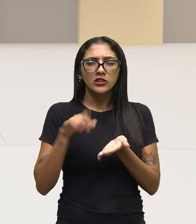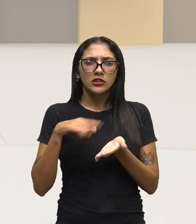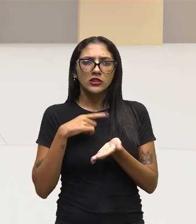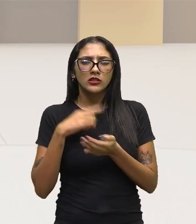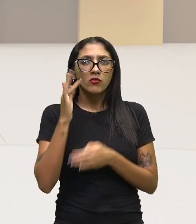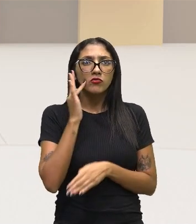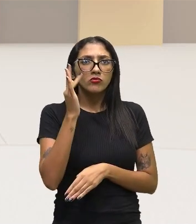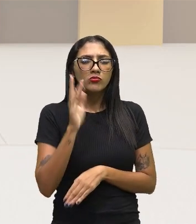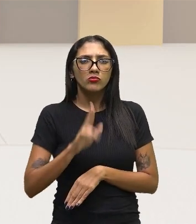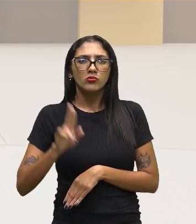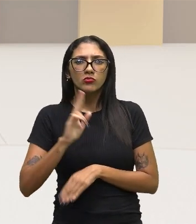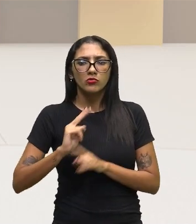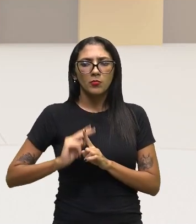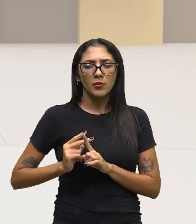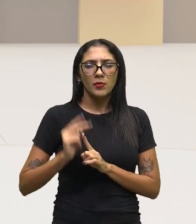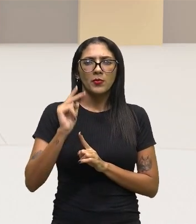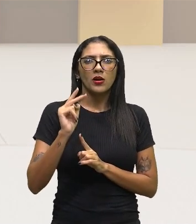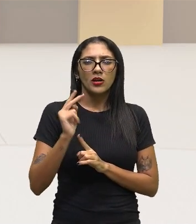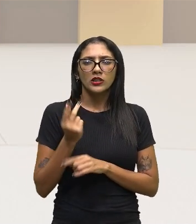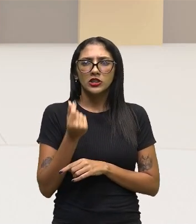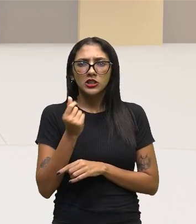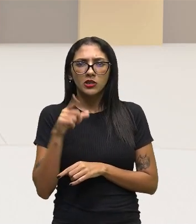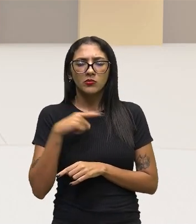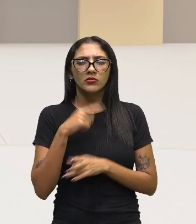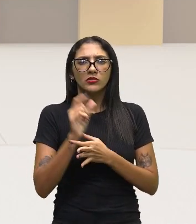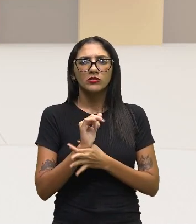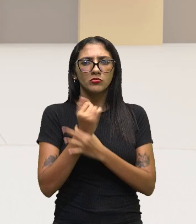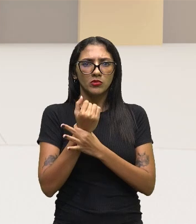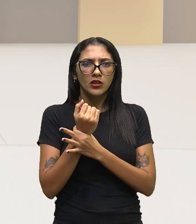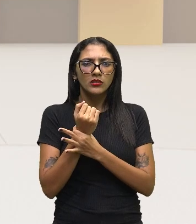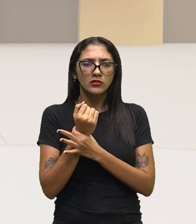para mim, isso é seguro, vale